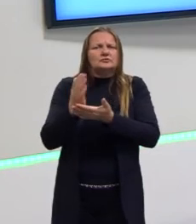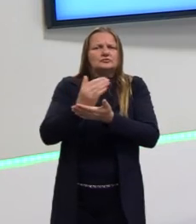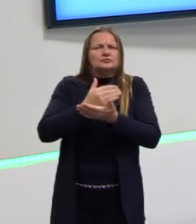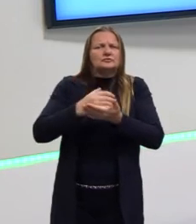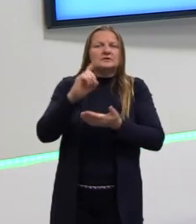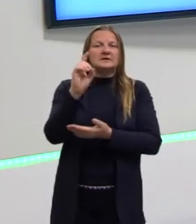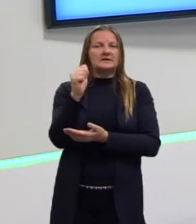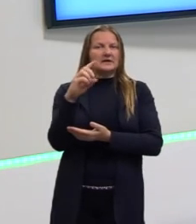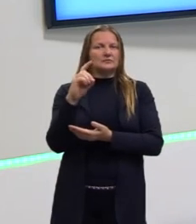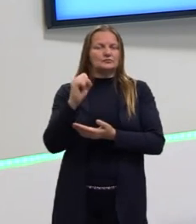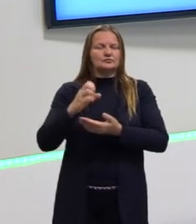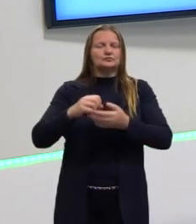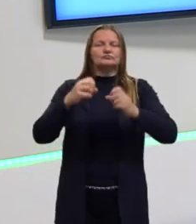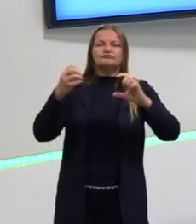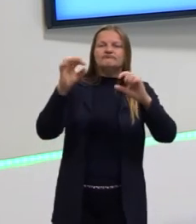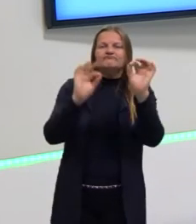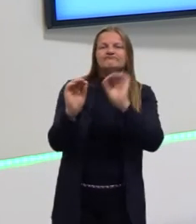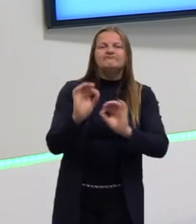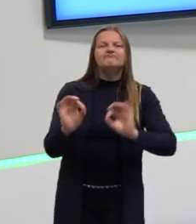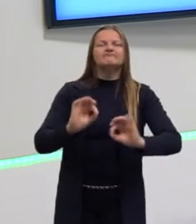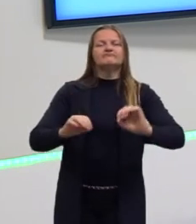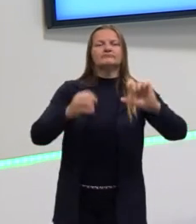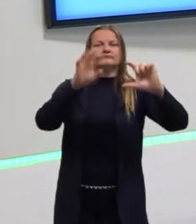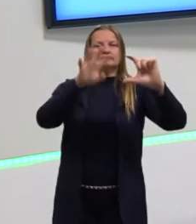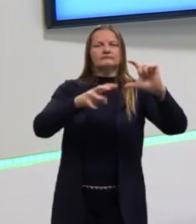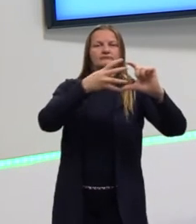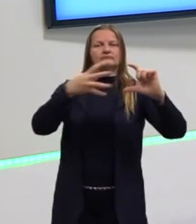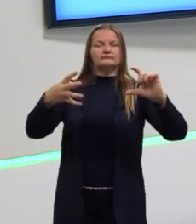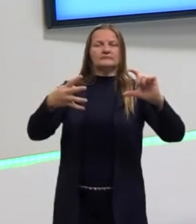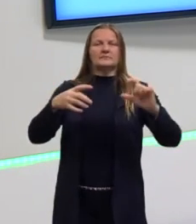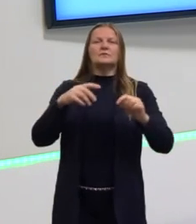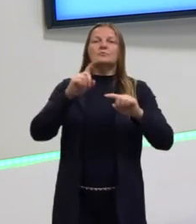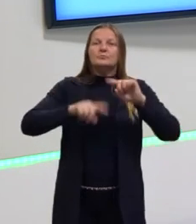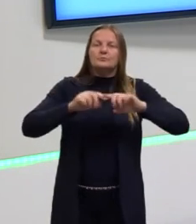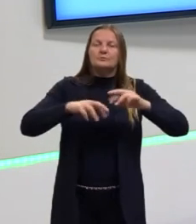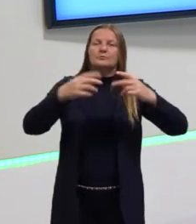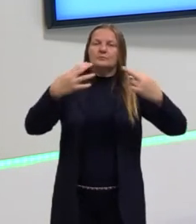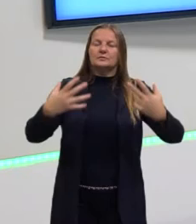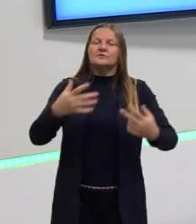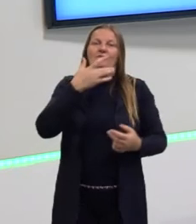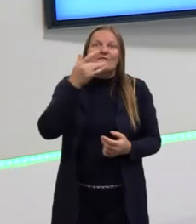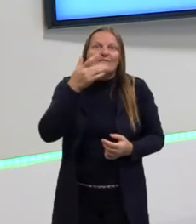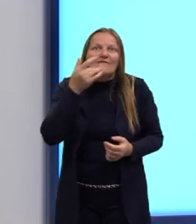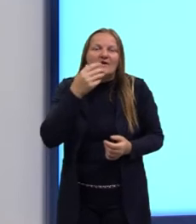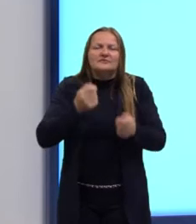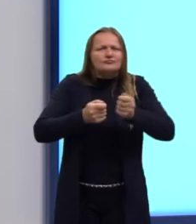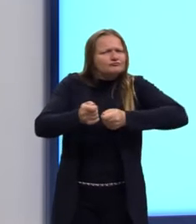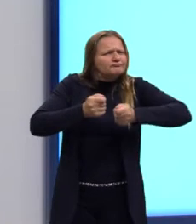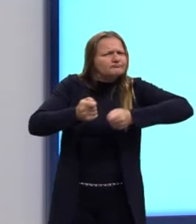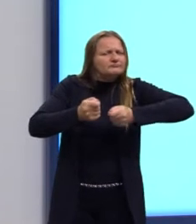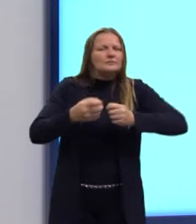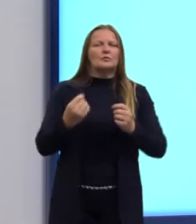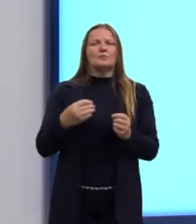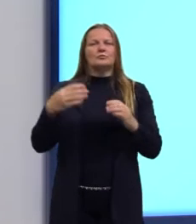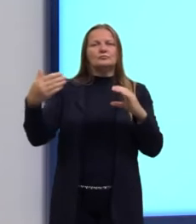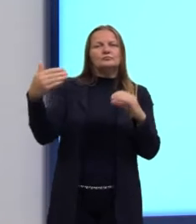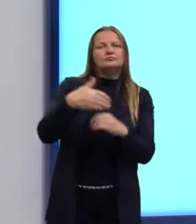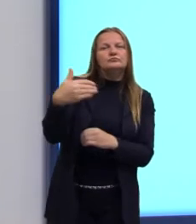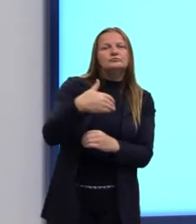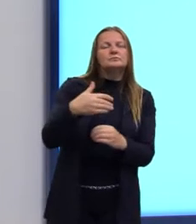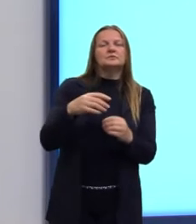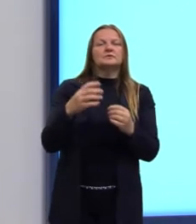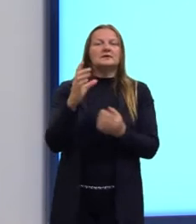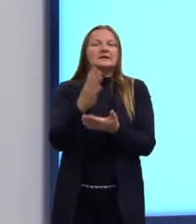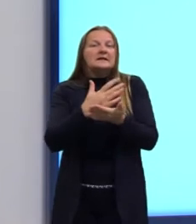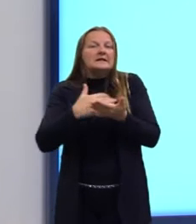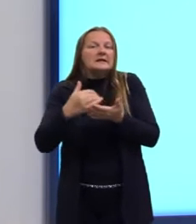em uma matriz e Aqui nós temos Então essa né esse fator que facilita no controle da entrada e saída